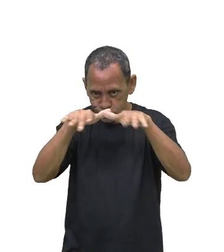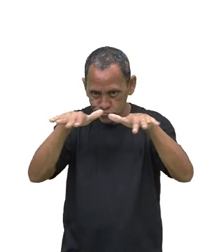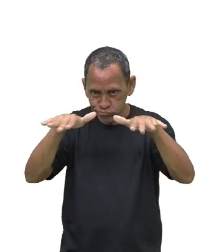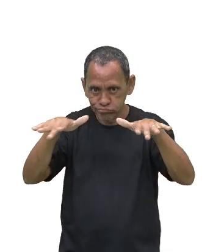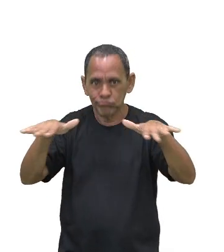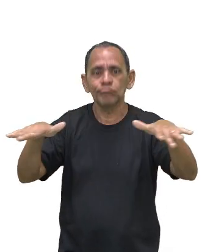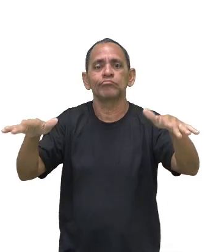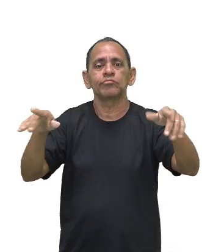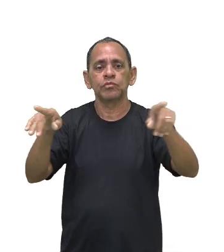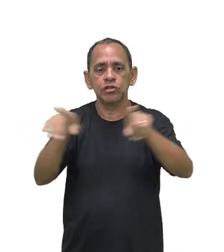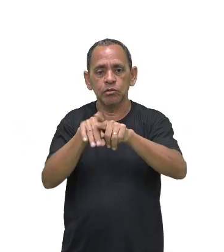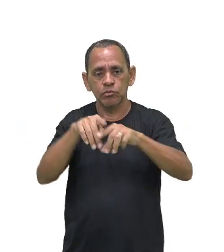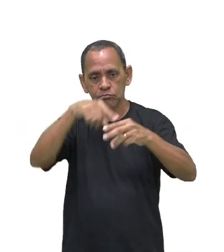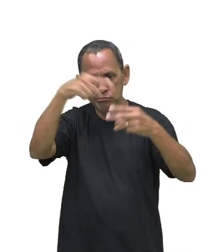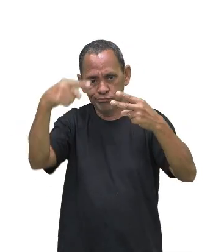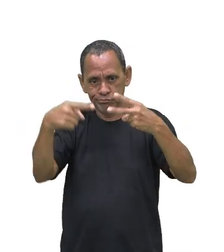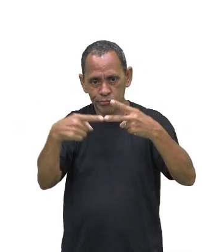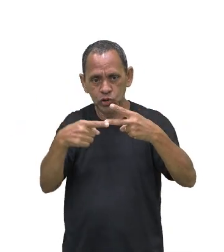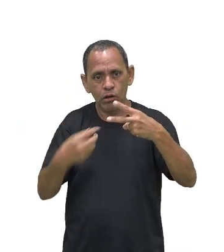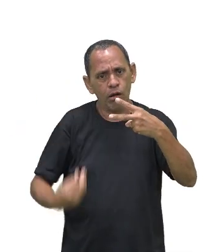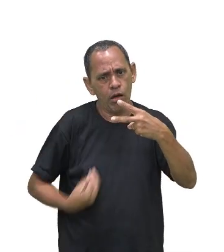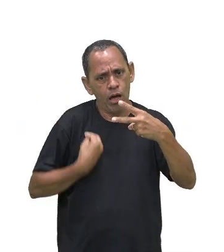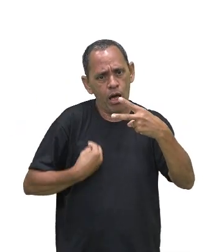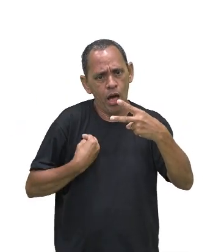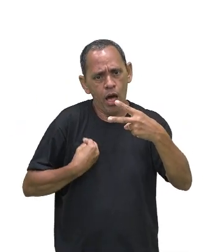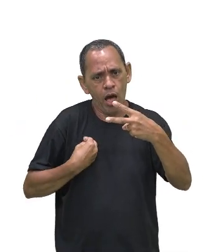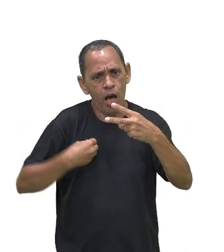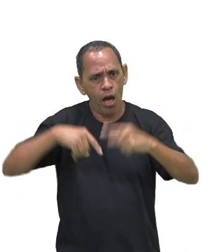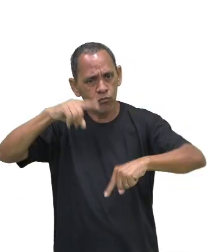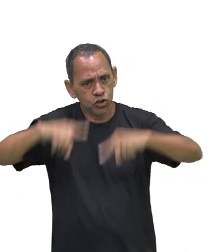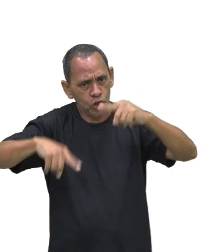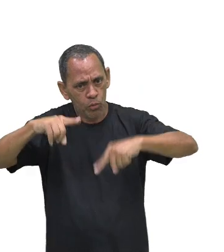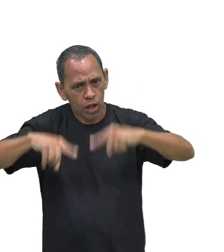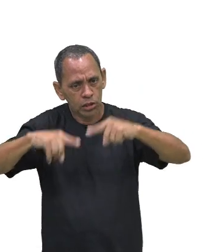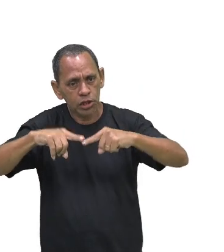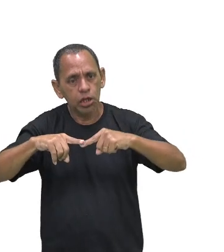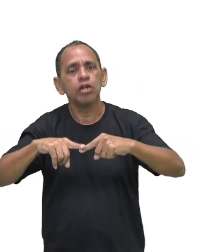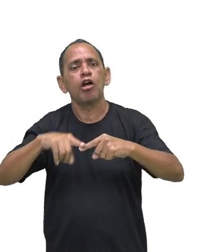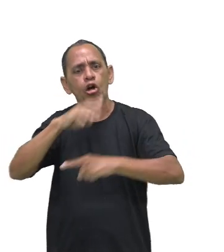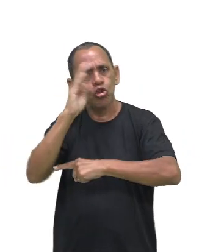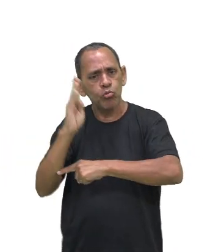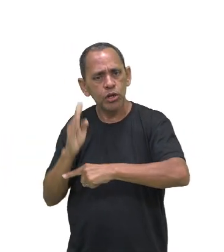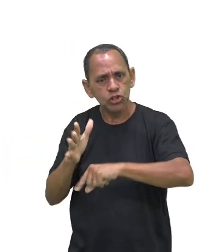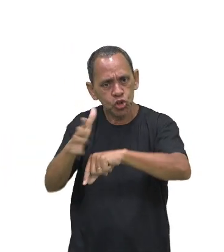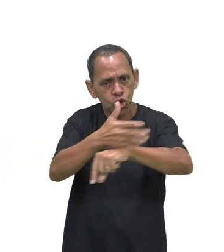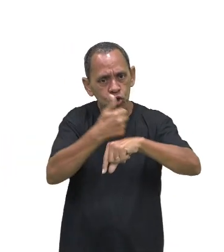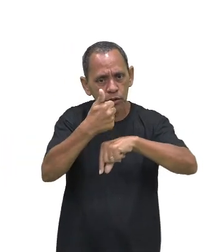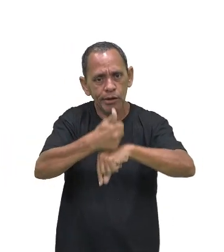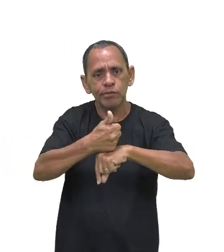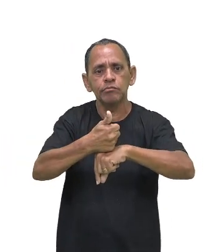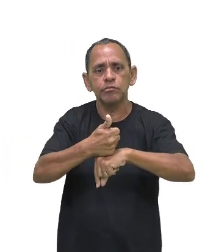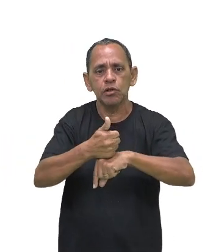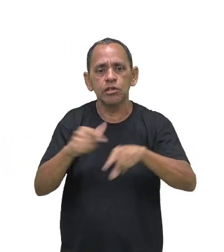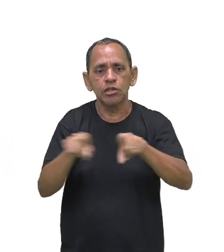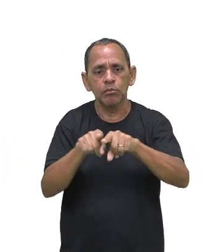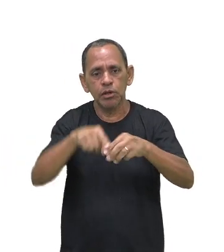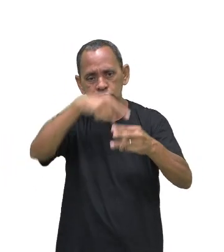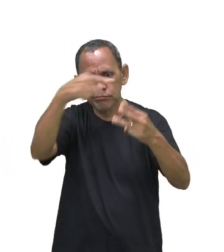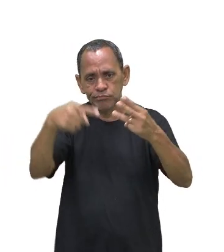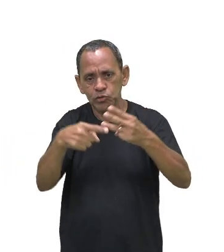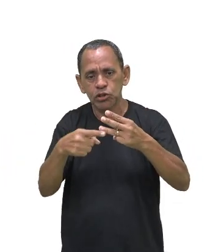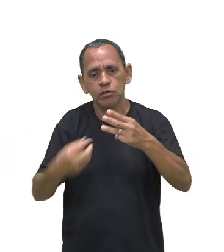2. Vai falar sobre a vida material do Brasil colônia. E 3. A vida